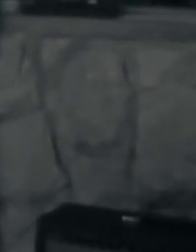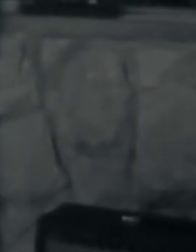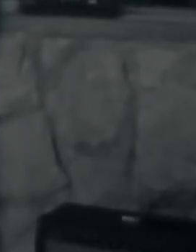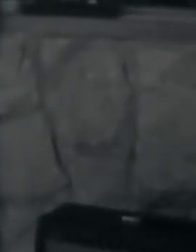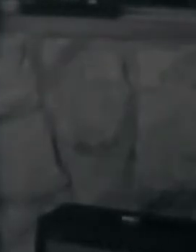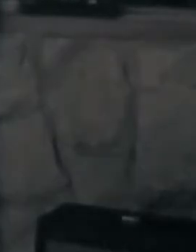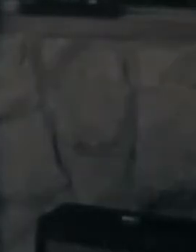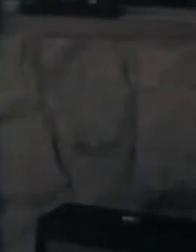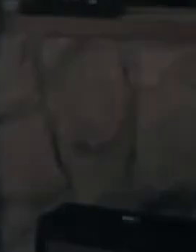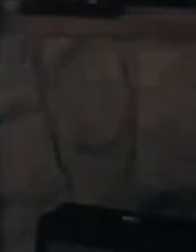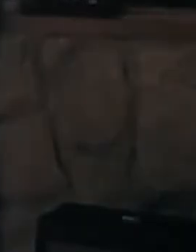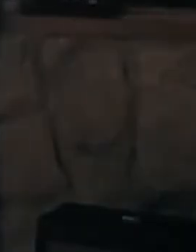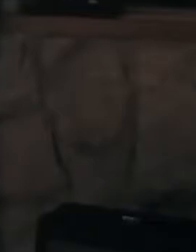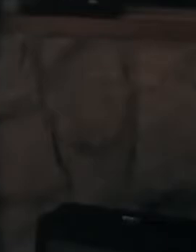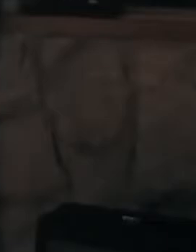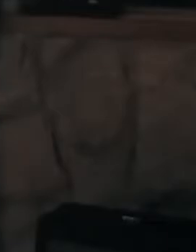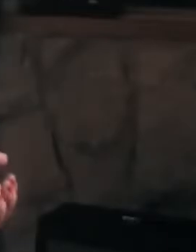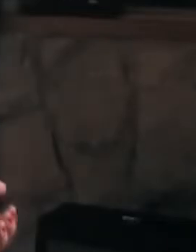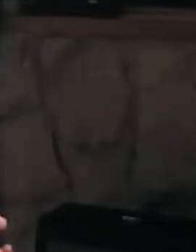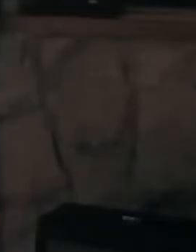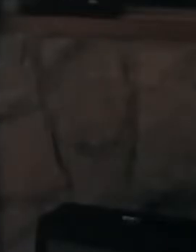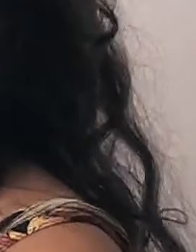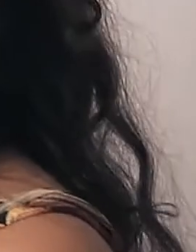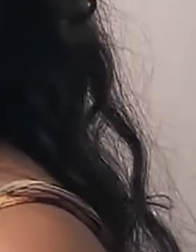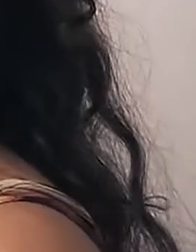um swing assinagou,